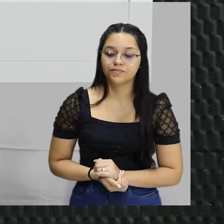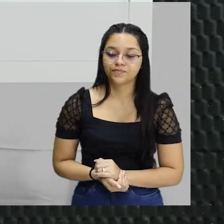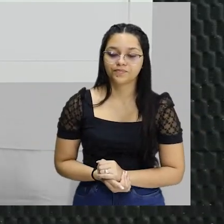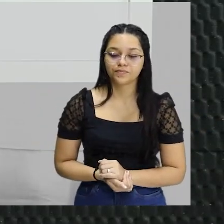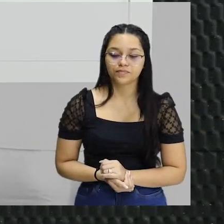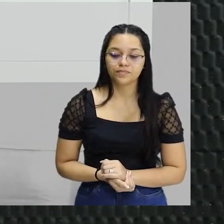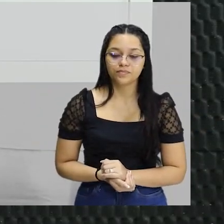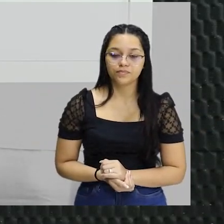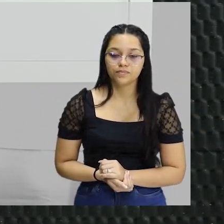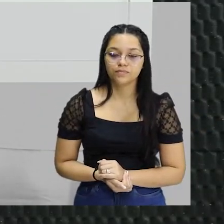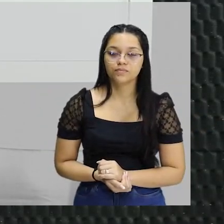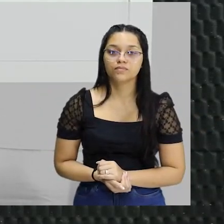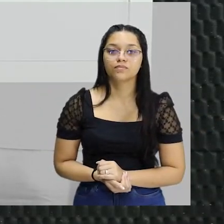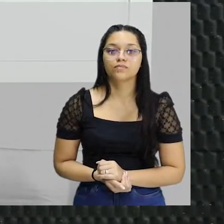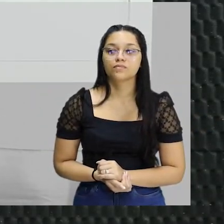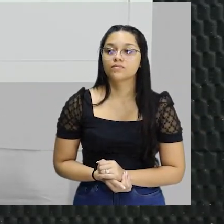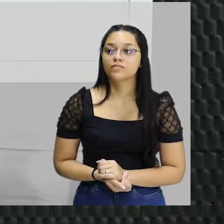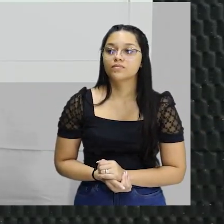ó.